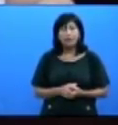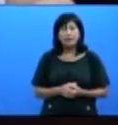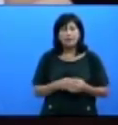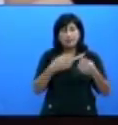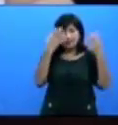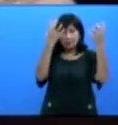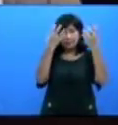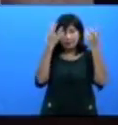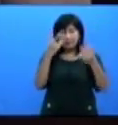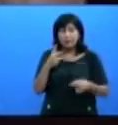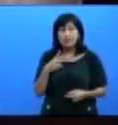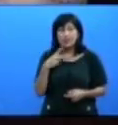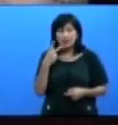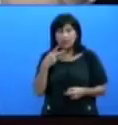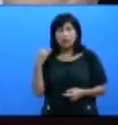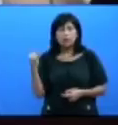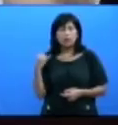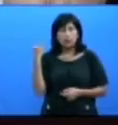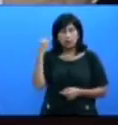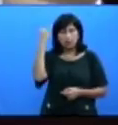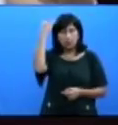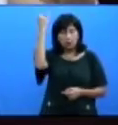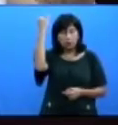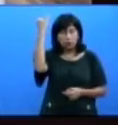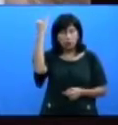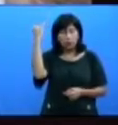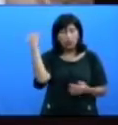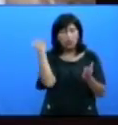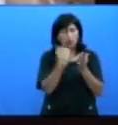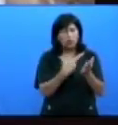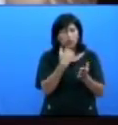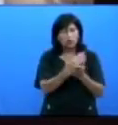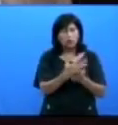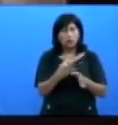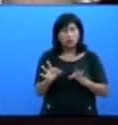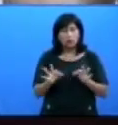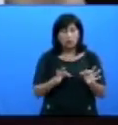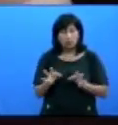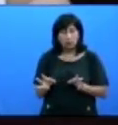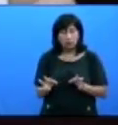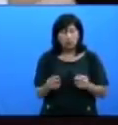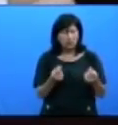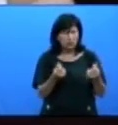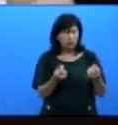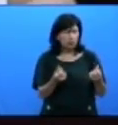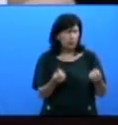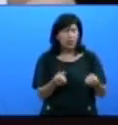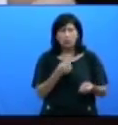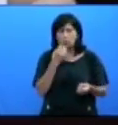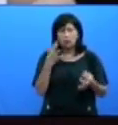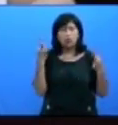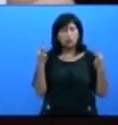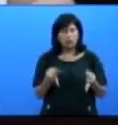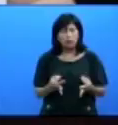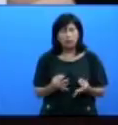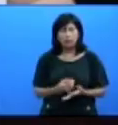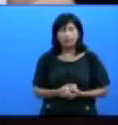daquilo que se pretende em termos de ação e de recursos para essa ação, esteja tão